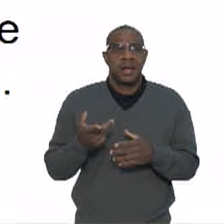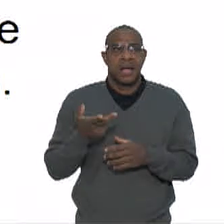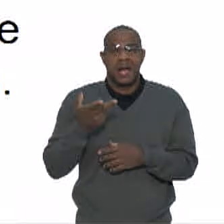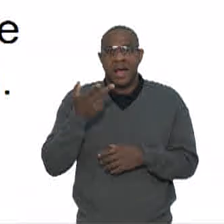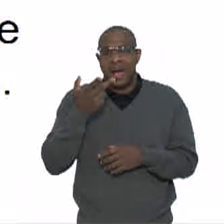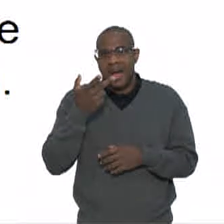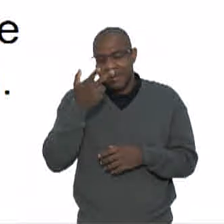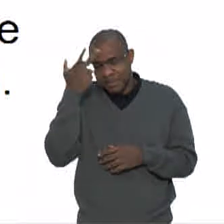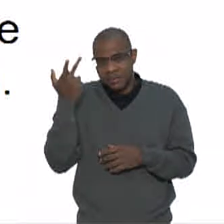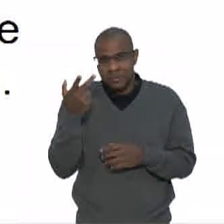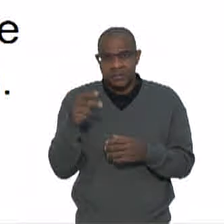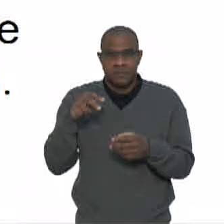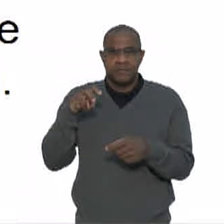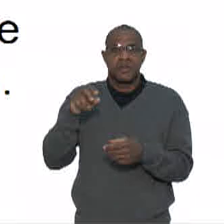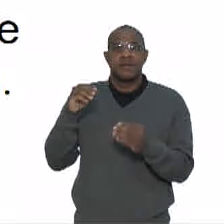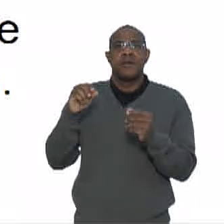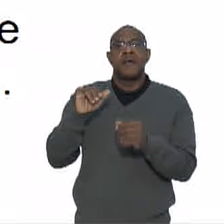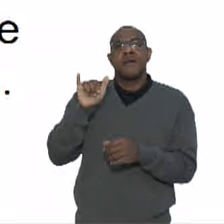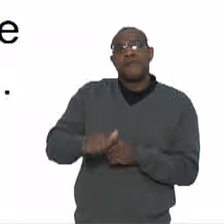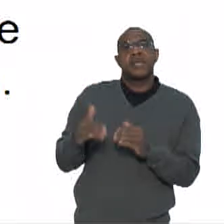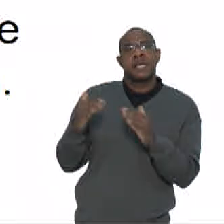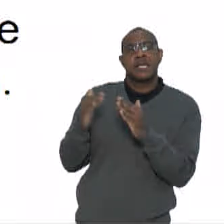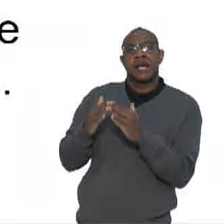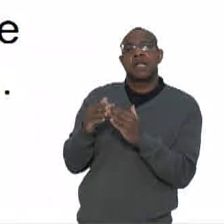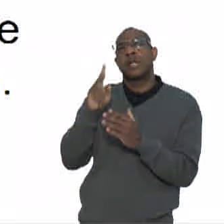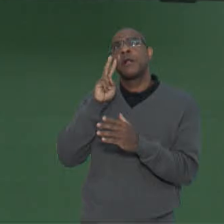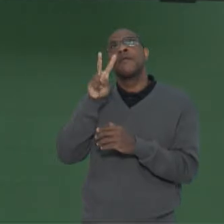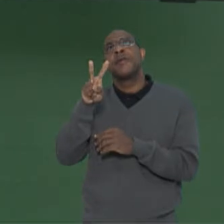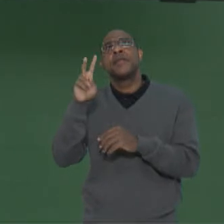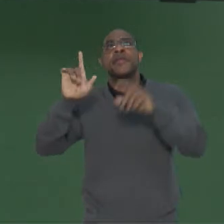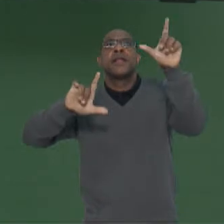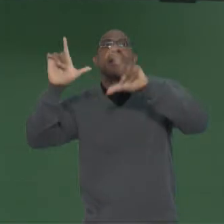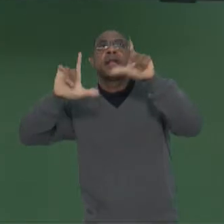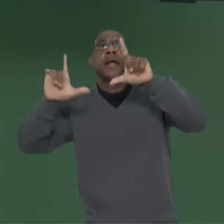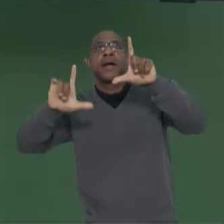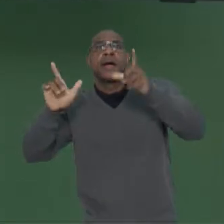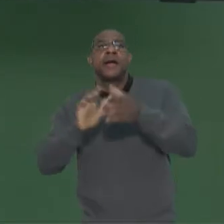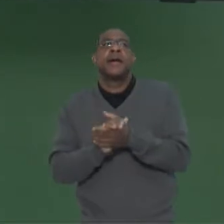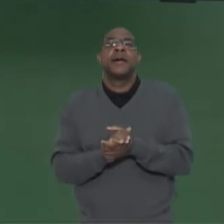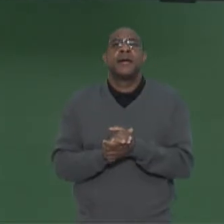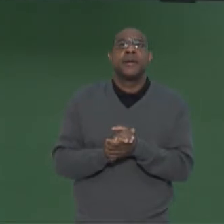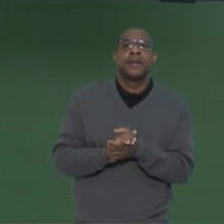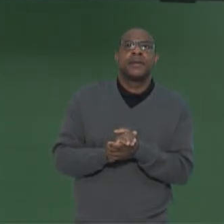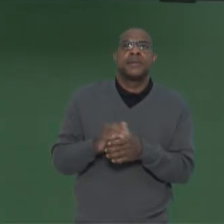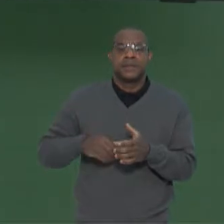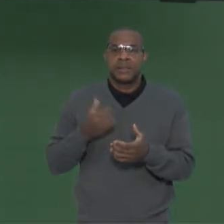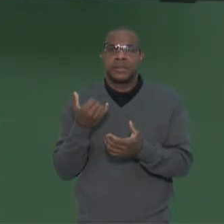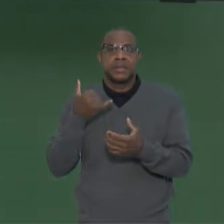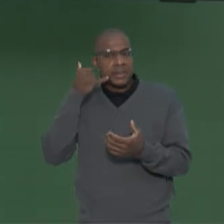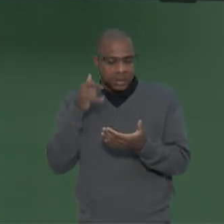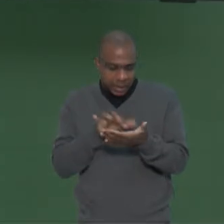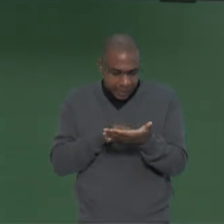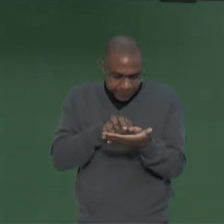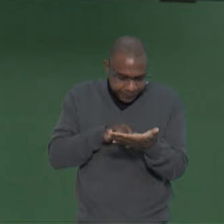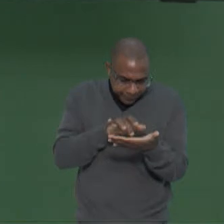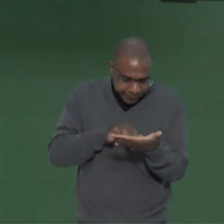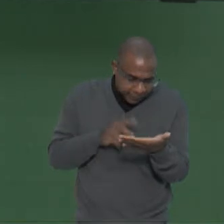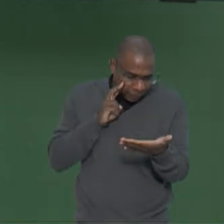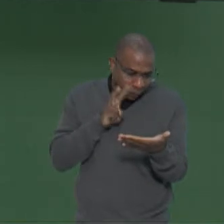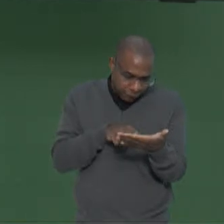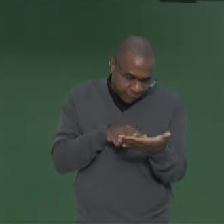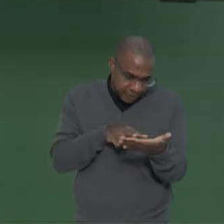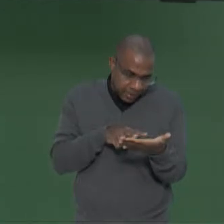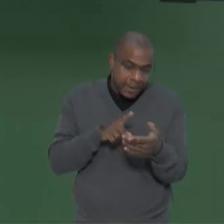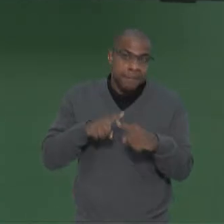apenas observando aí as atividades pela televisão ou pelas telas aí do celular, smartphone, enfim,